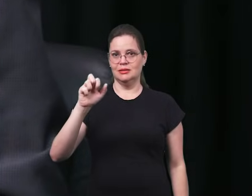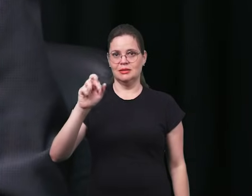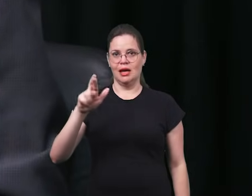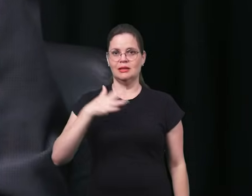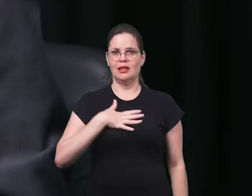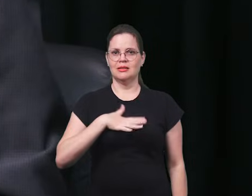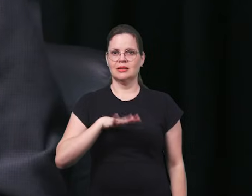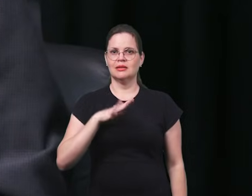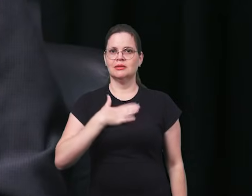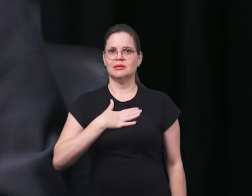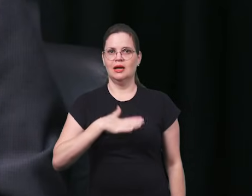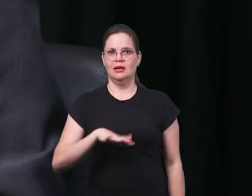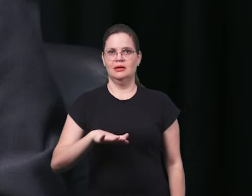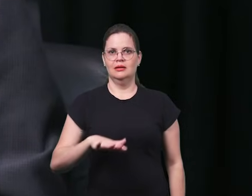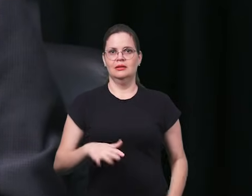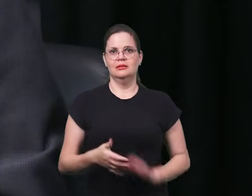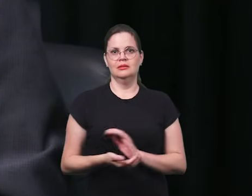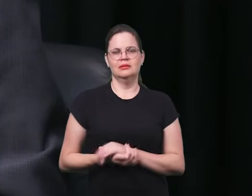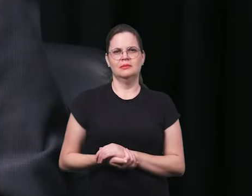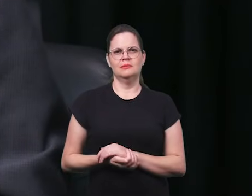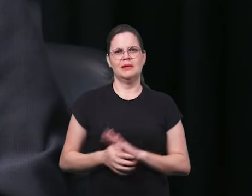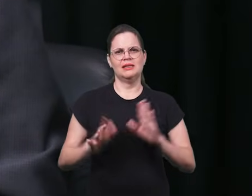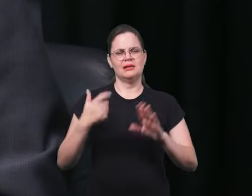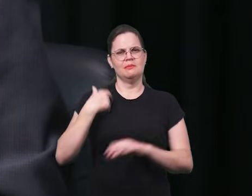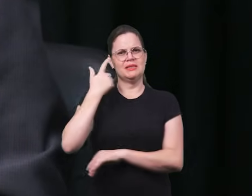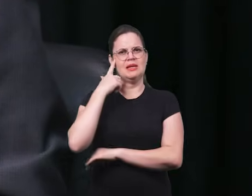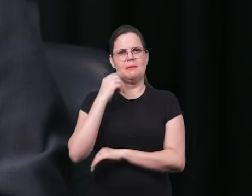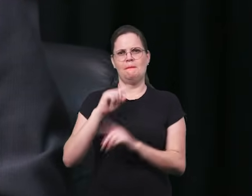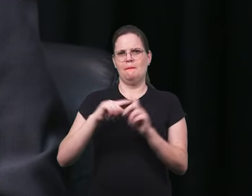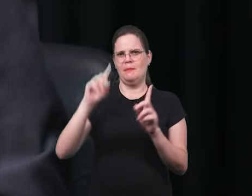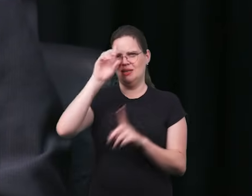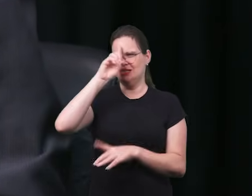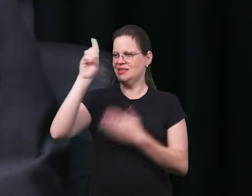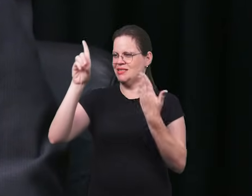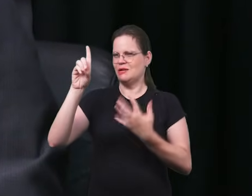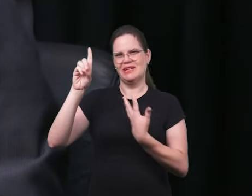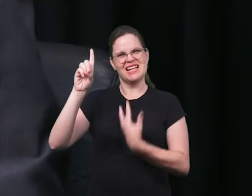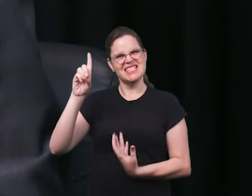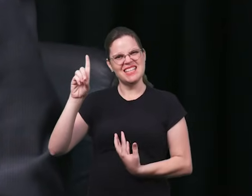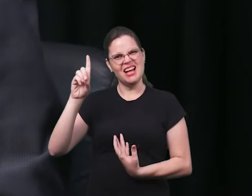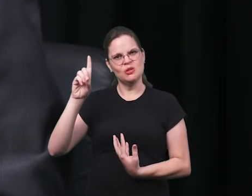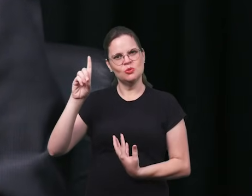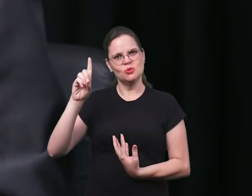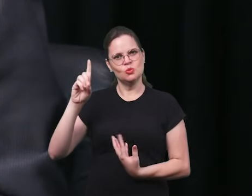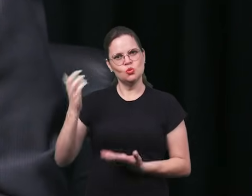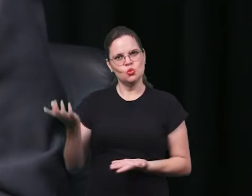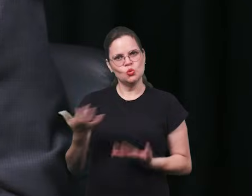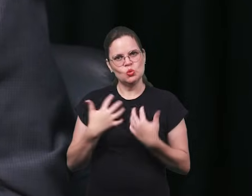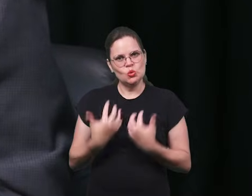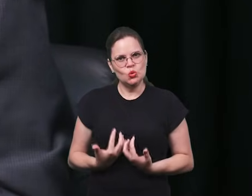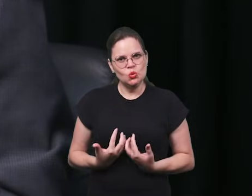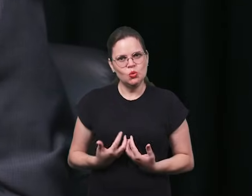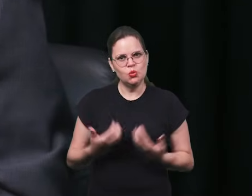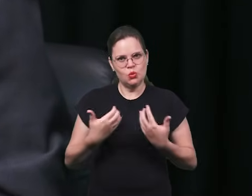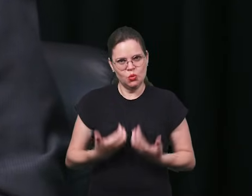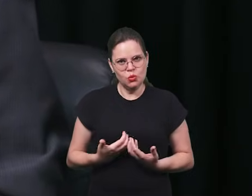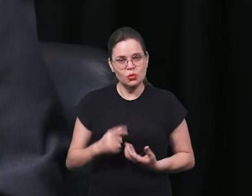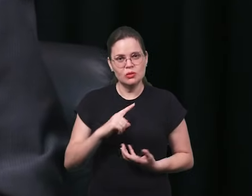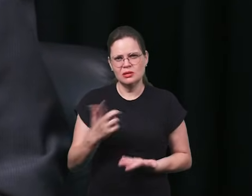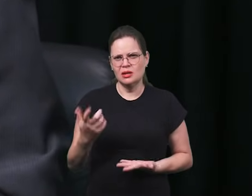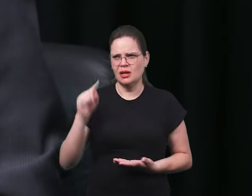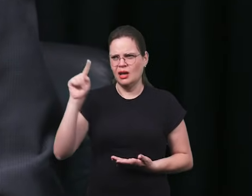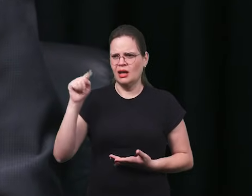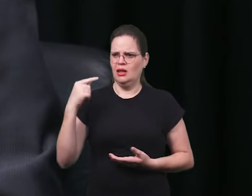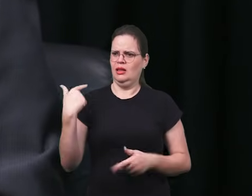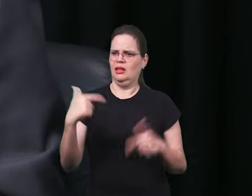Nós podemos imaginar assim, vem cá, mas o Senhor se cansa? Quanto de trabalho que